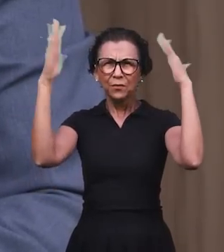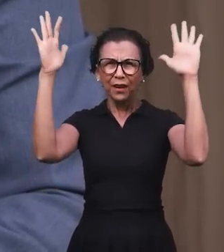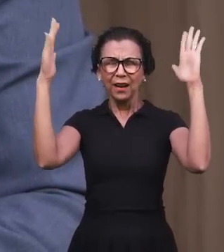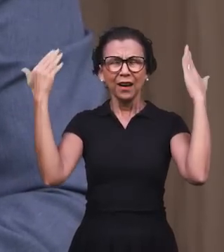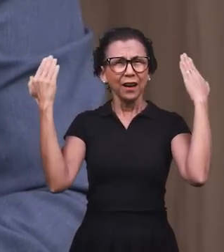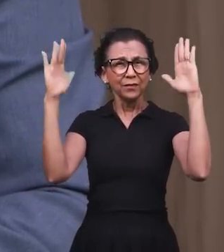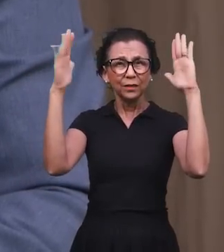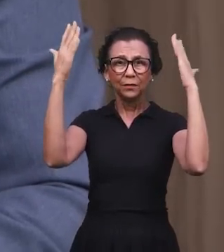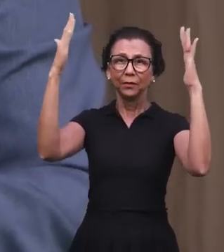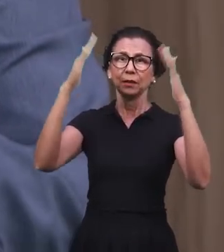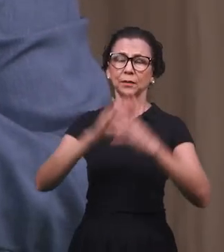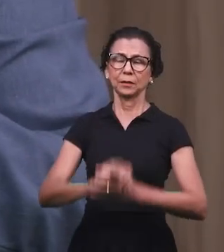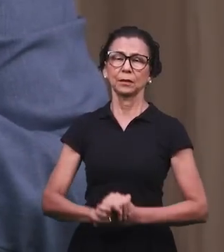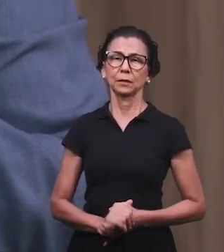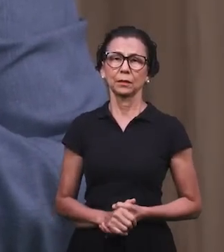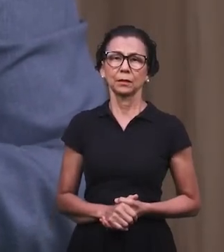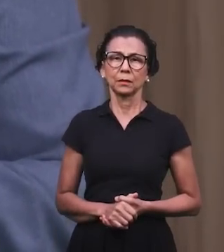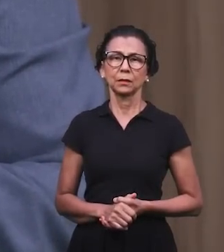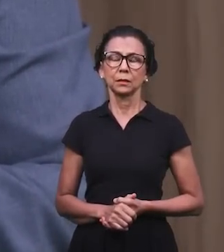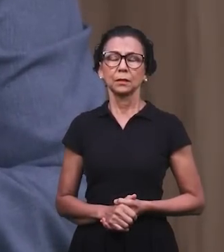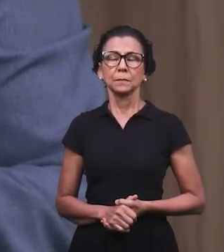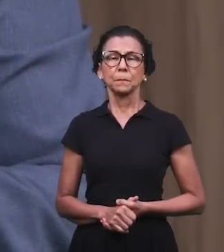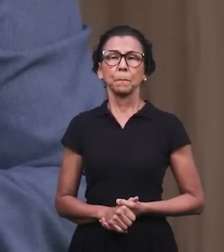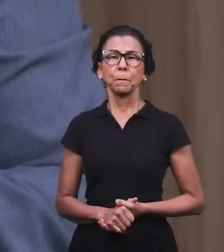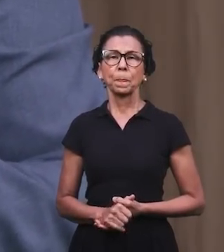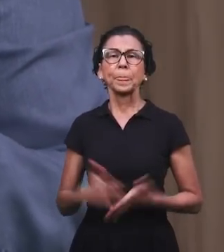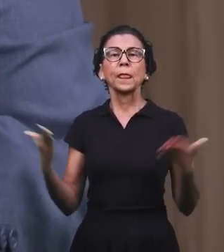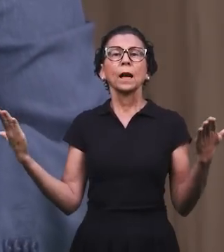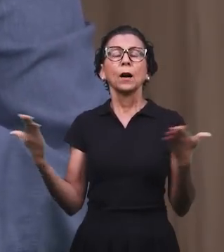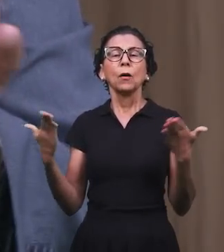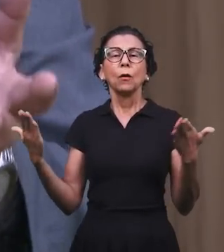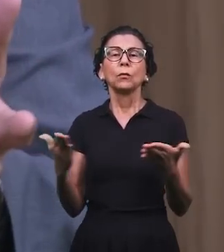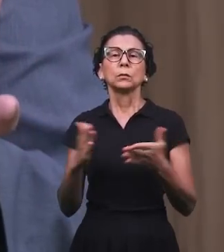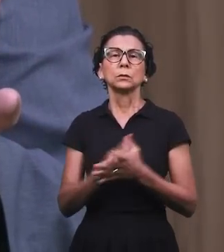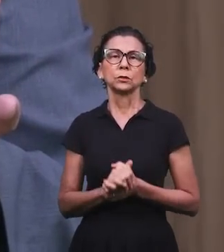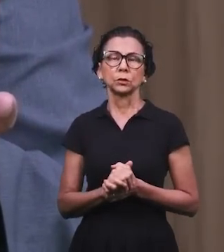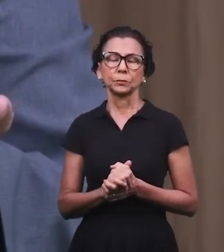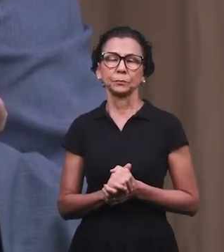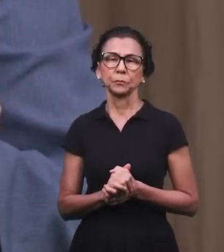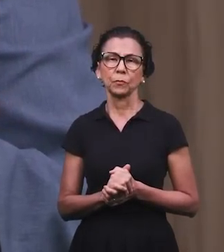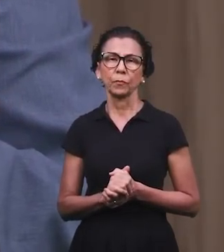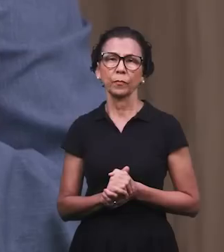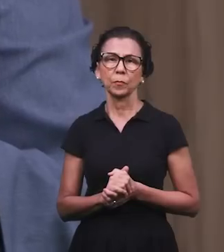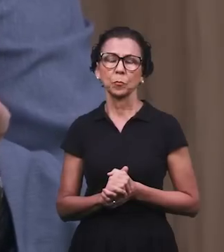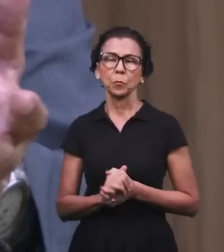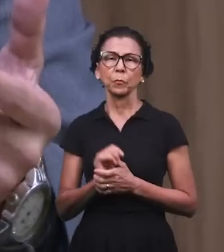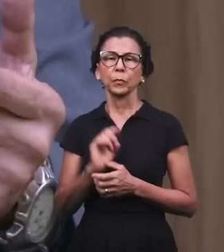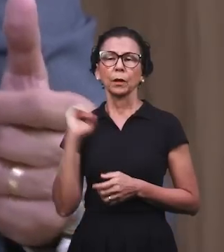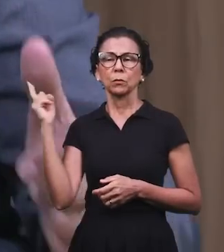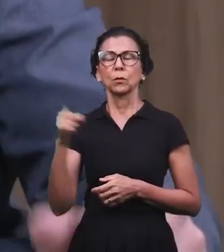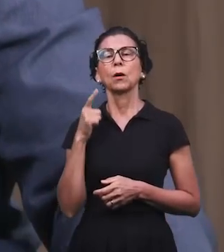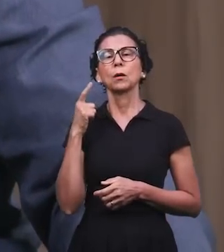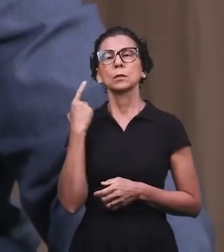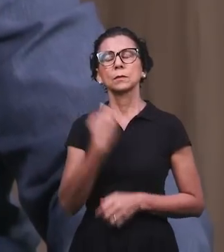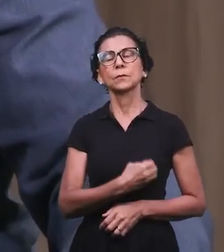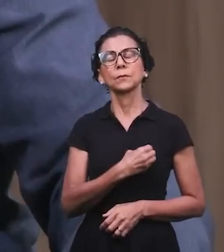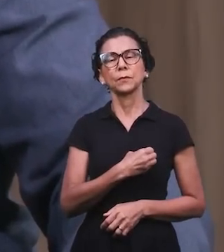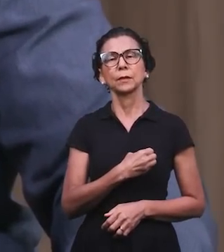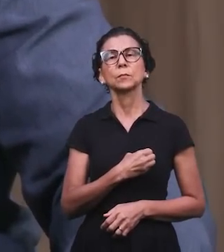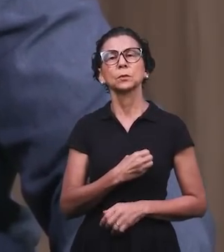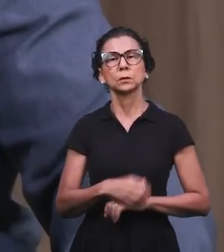profecias, ao evento, trombetas e festas, nós voltamos a falar porque está relacionado. E qual que é a resposta das